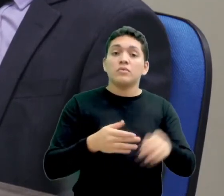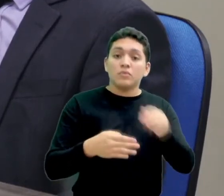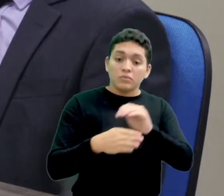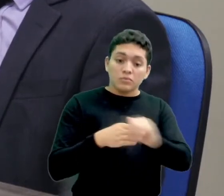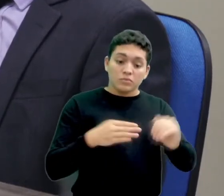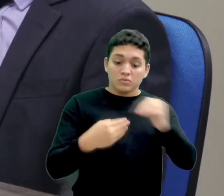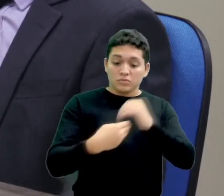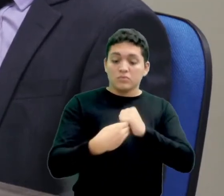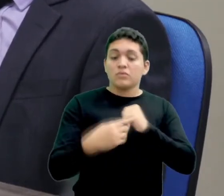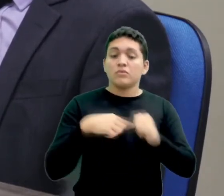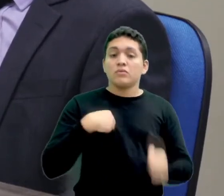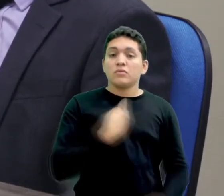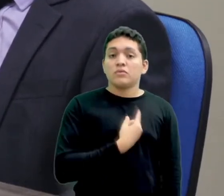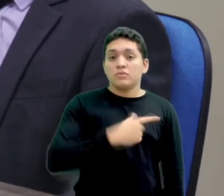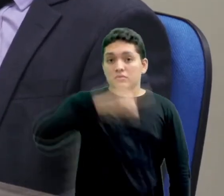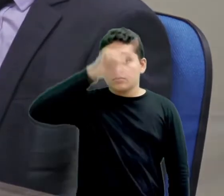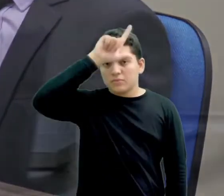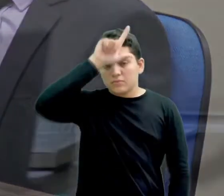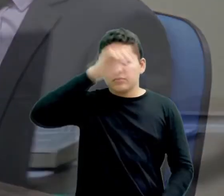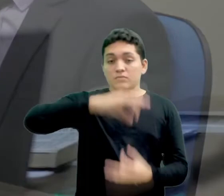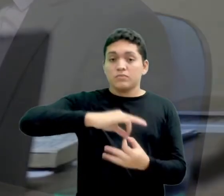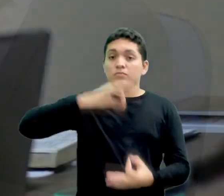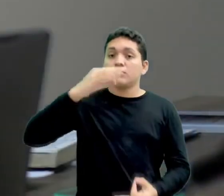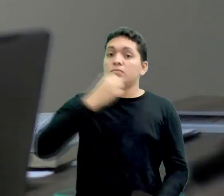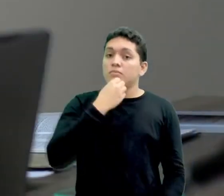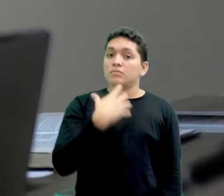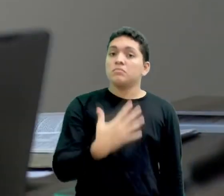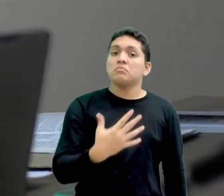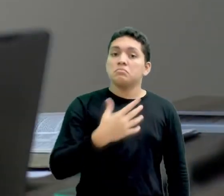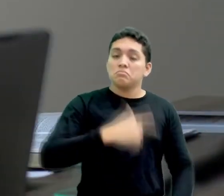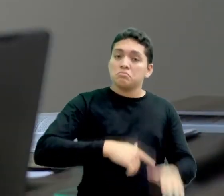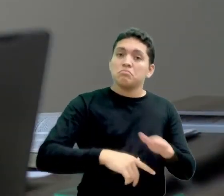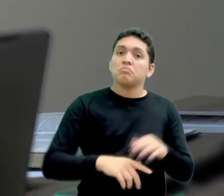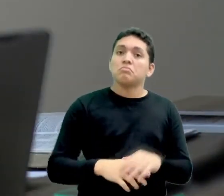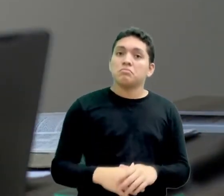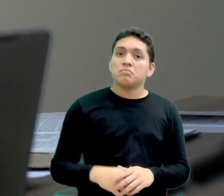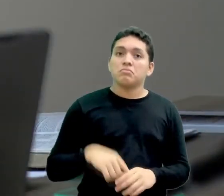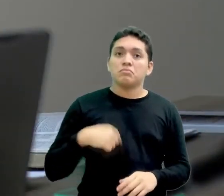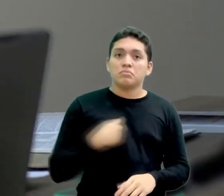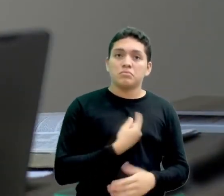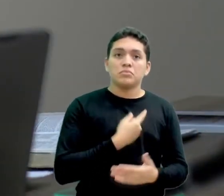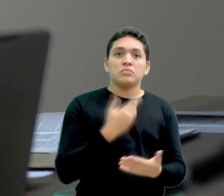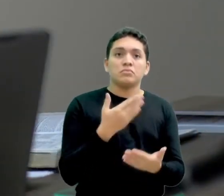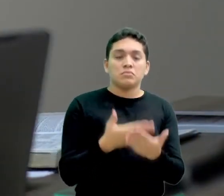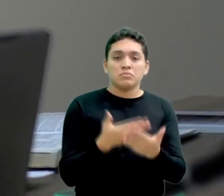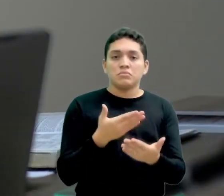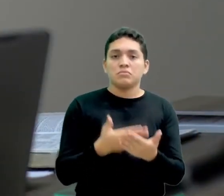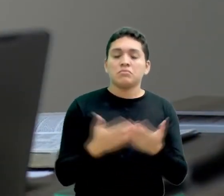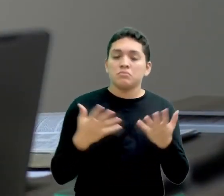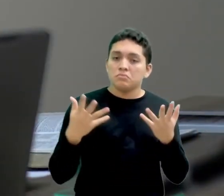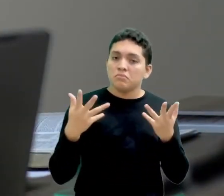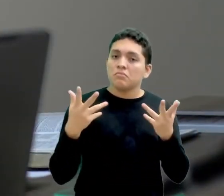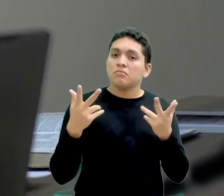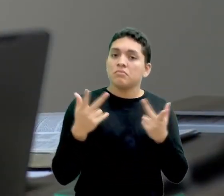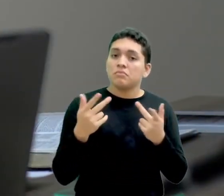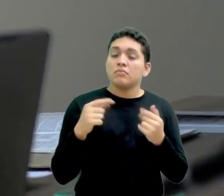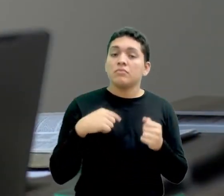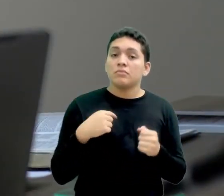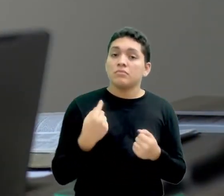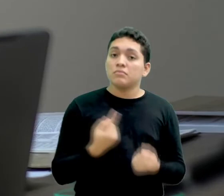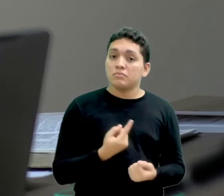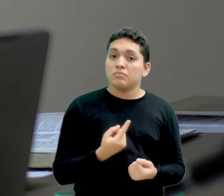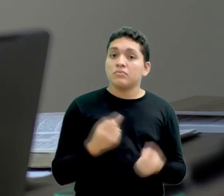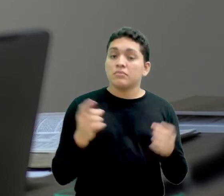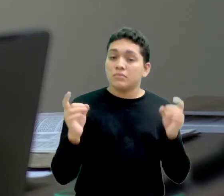nossa liderança espiritual. Muito bom. Que lição, né? Que lição nós estamos estudando, lição maravilhosa. E